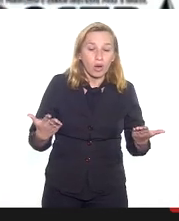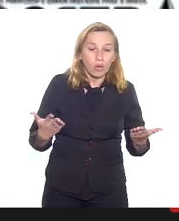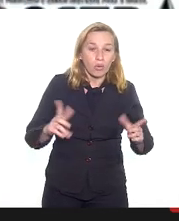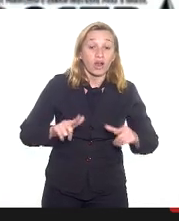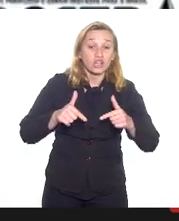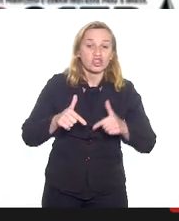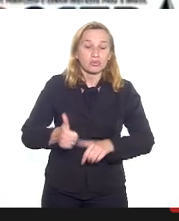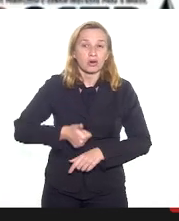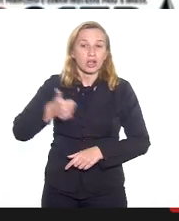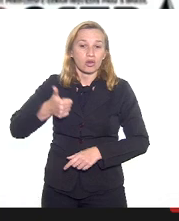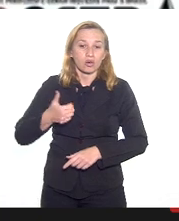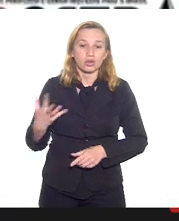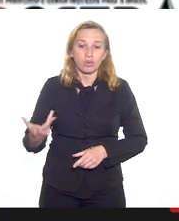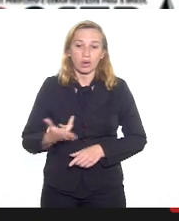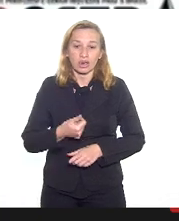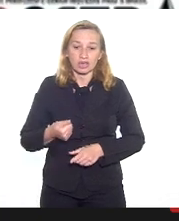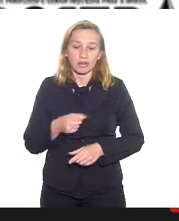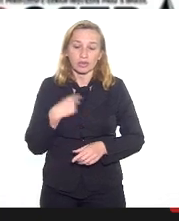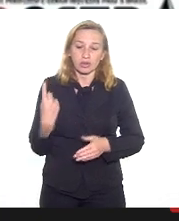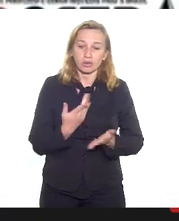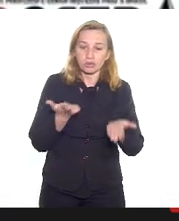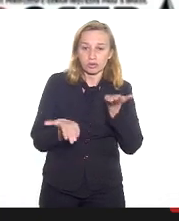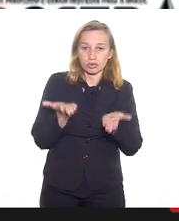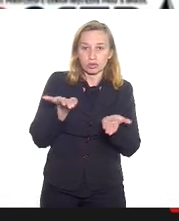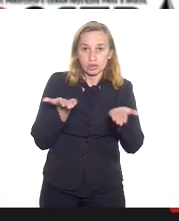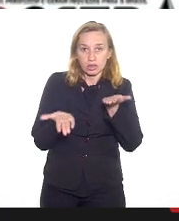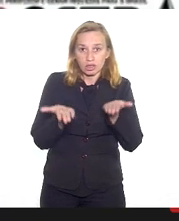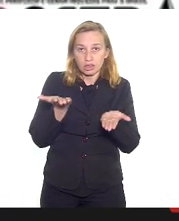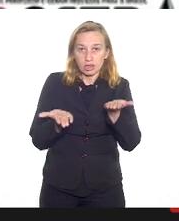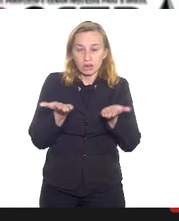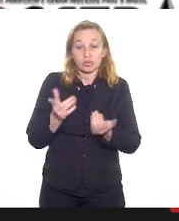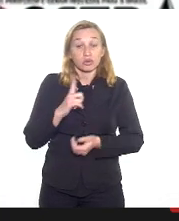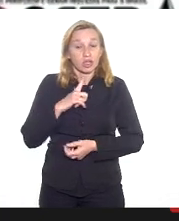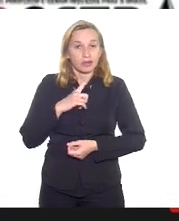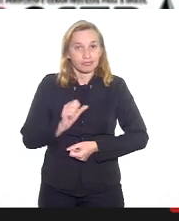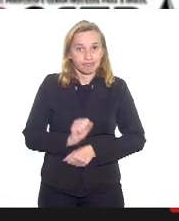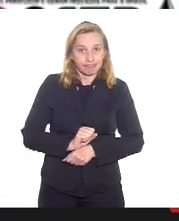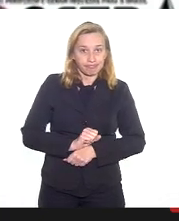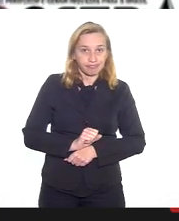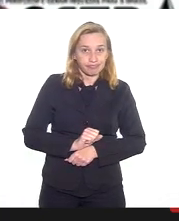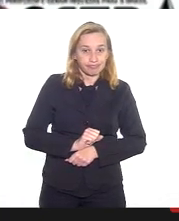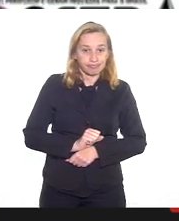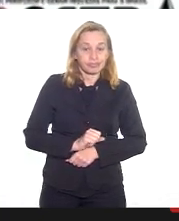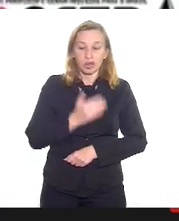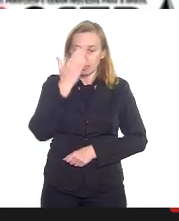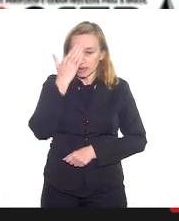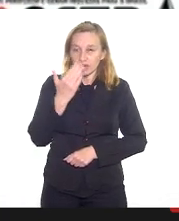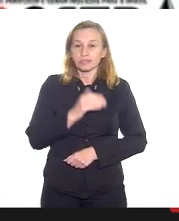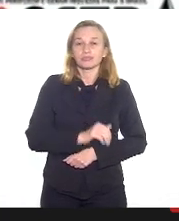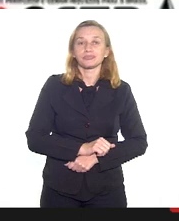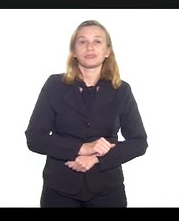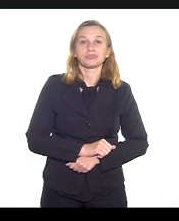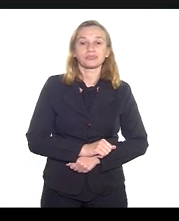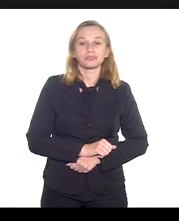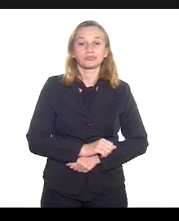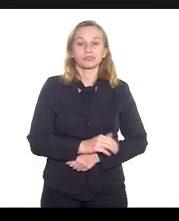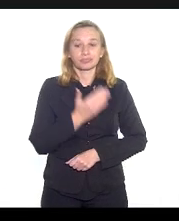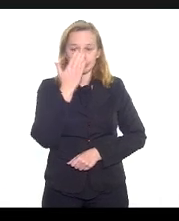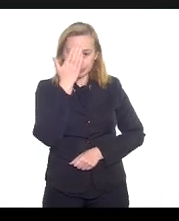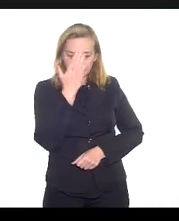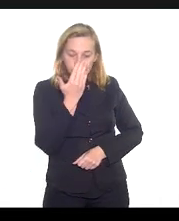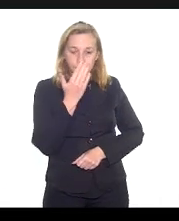para poder a gente estar chegando a um equilíbrio, um ponto de equilíbrio nessa curva? Né? Obrigado. Eu